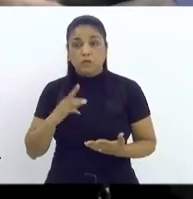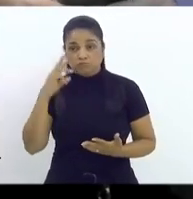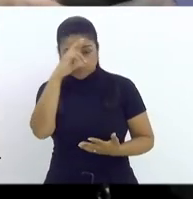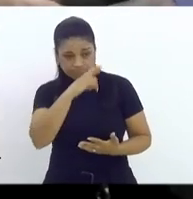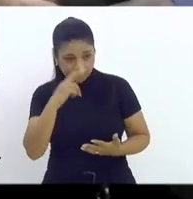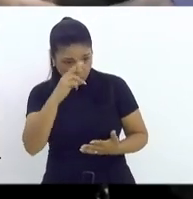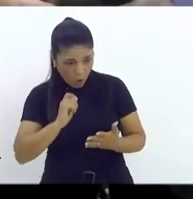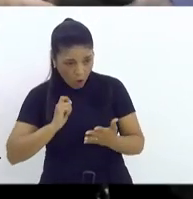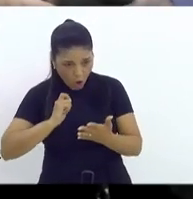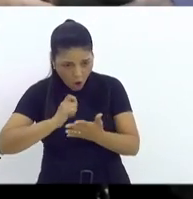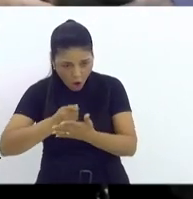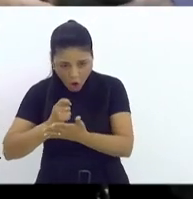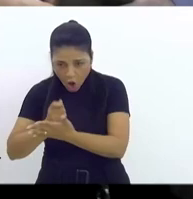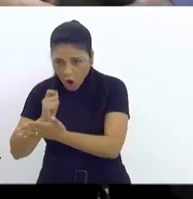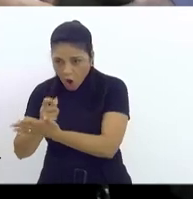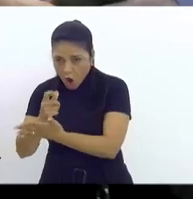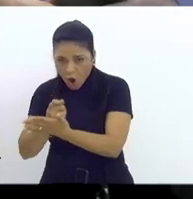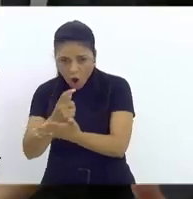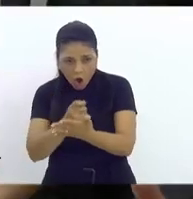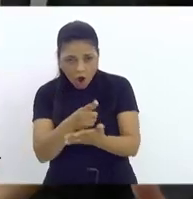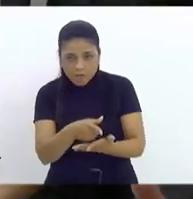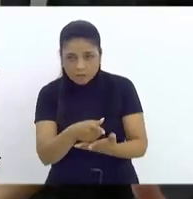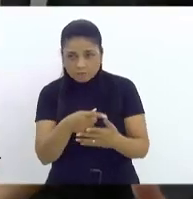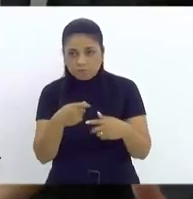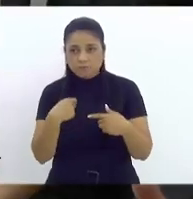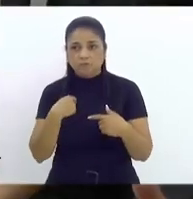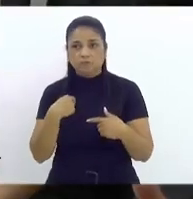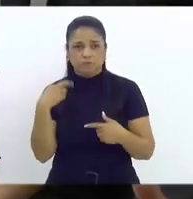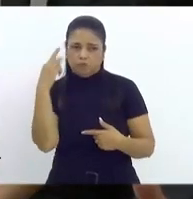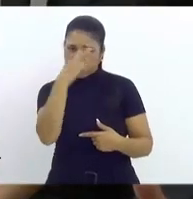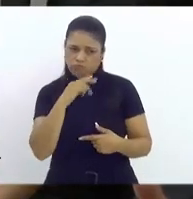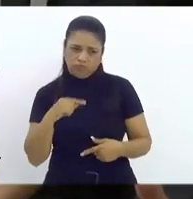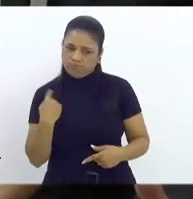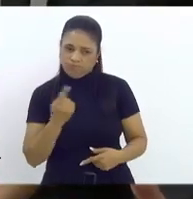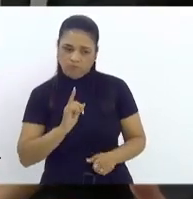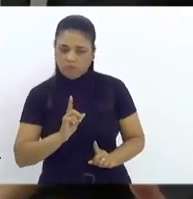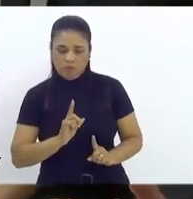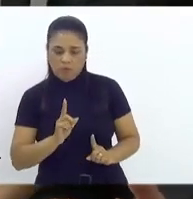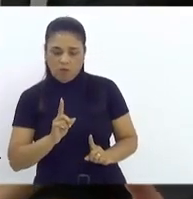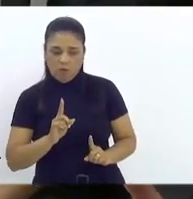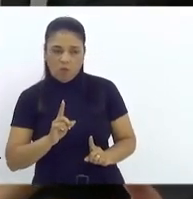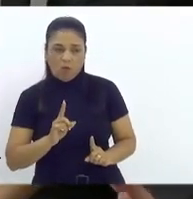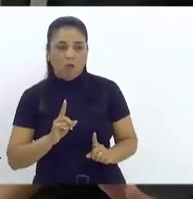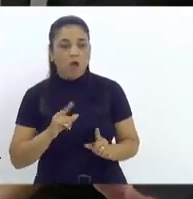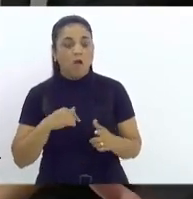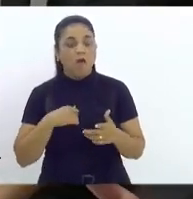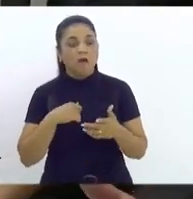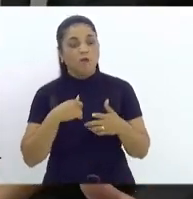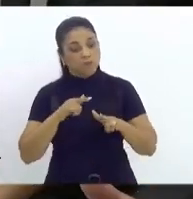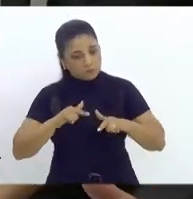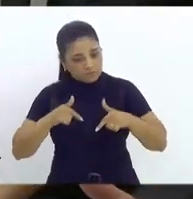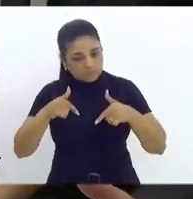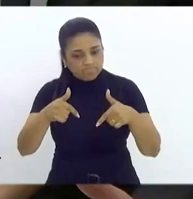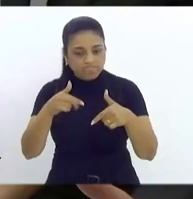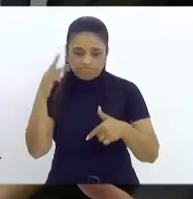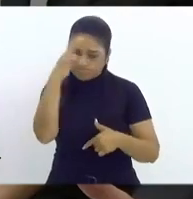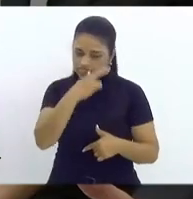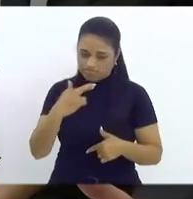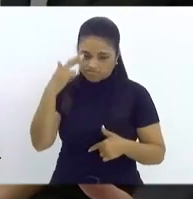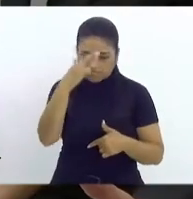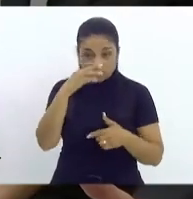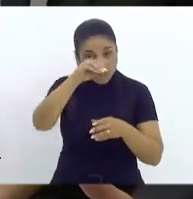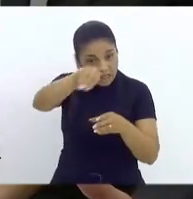como se fosse uma vistoria? Como é que é feita essa relação de vocês? Por nós, não. A inspeção de colocação em serviço é uma inspeção que está